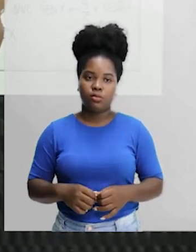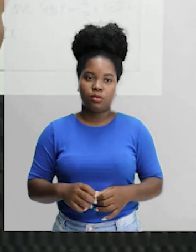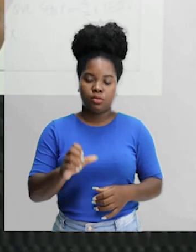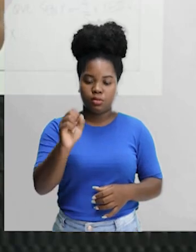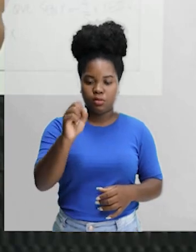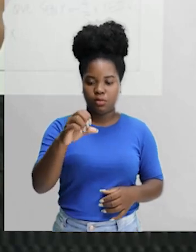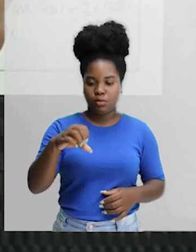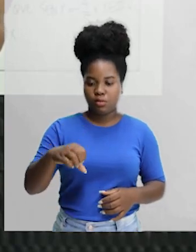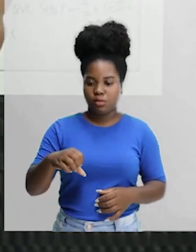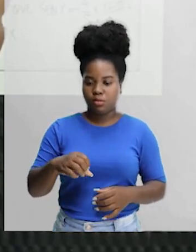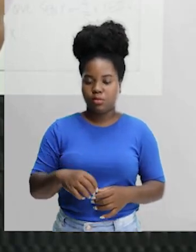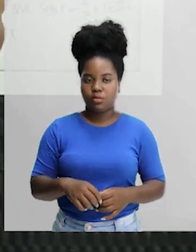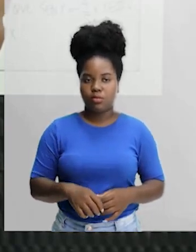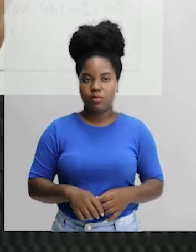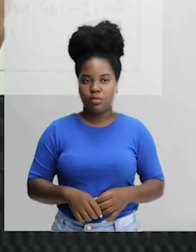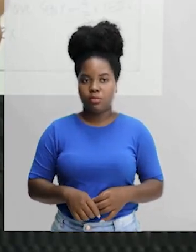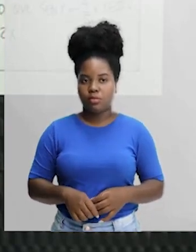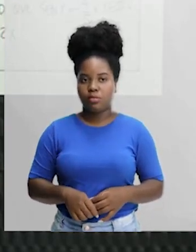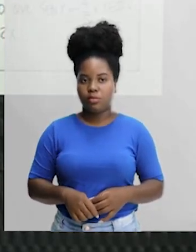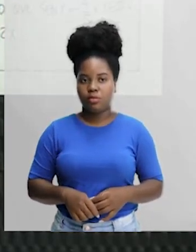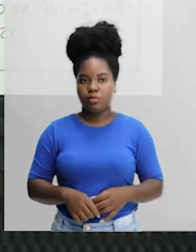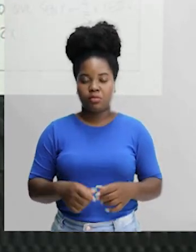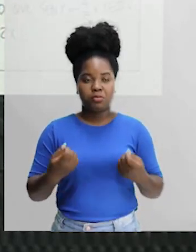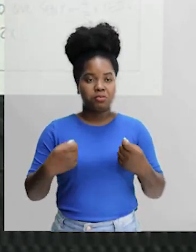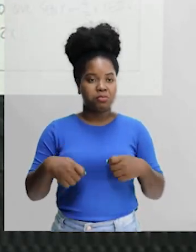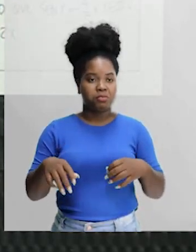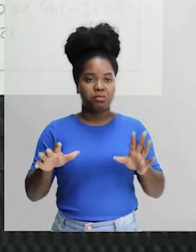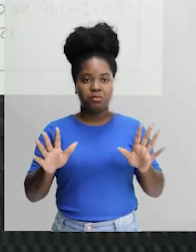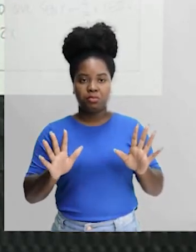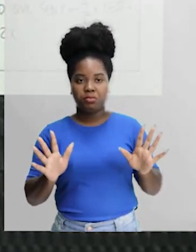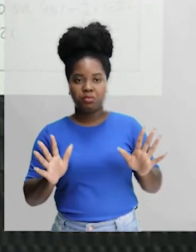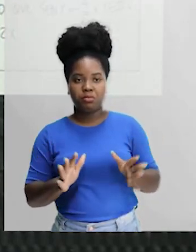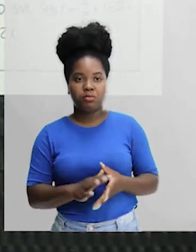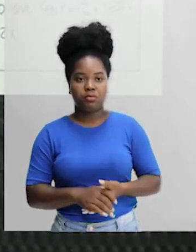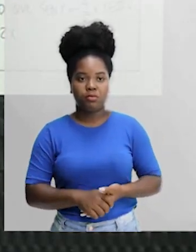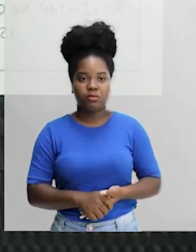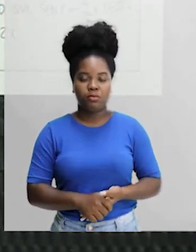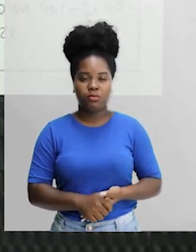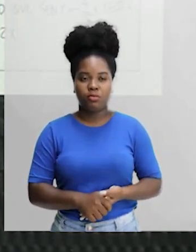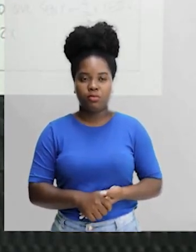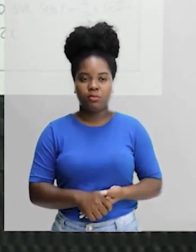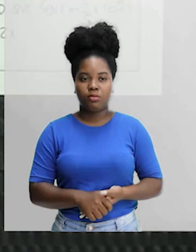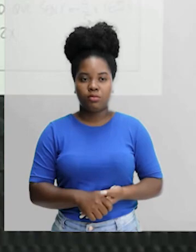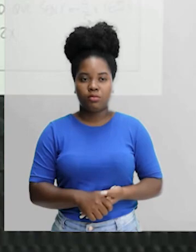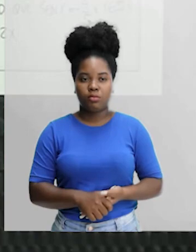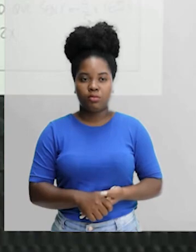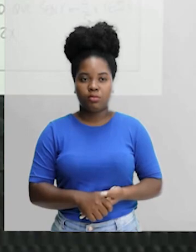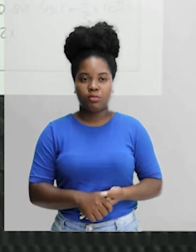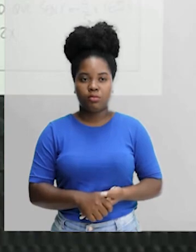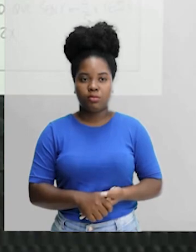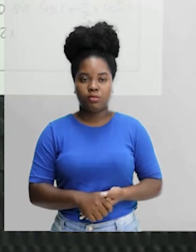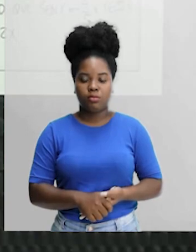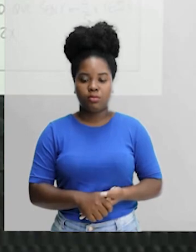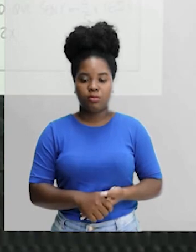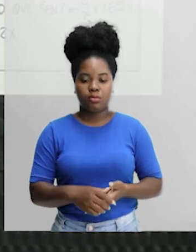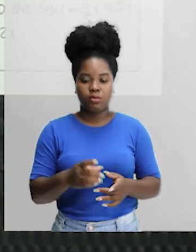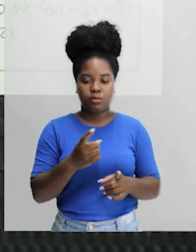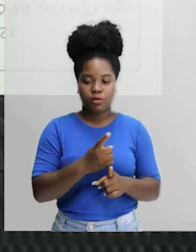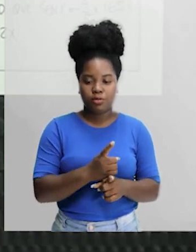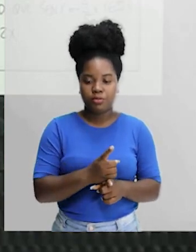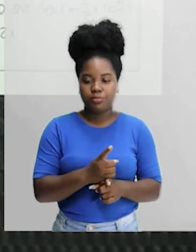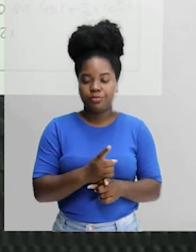8 sobre 9. E eu nem vou precisar, turma, fazer o seguinte, nem vou precisar